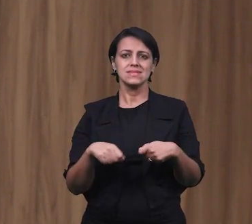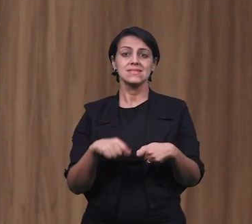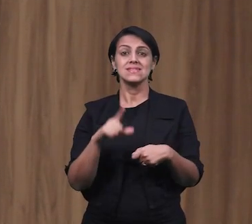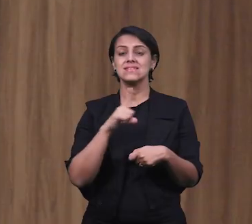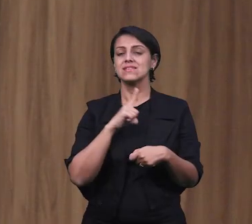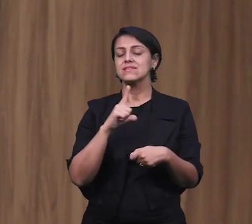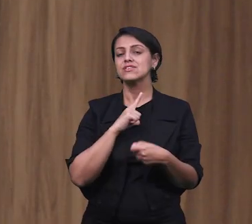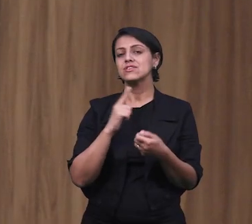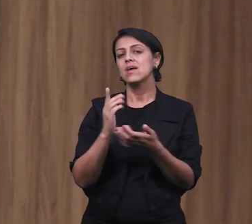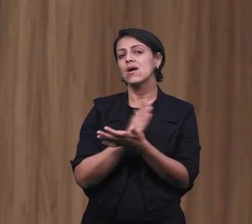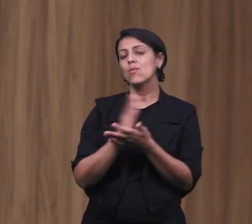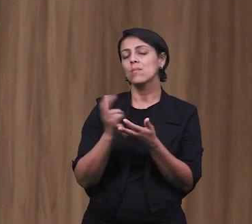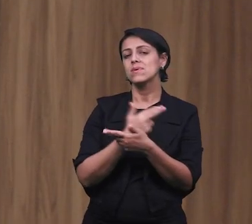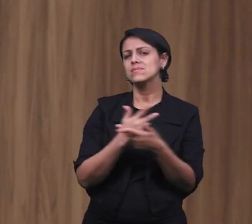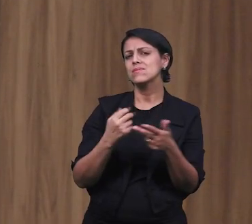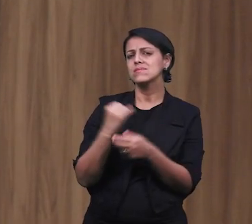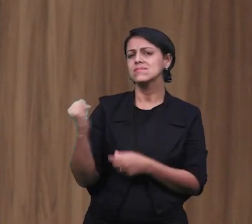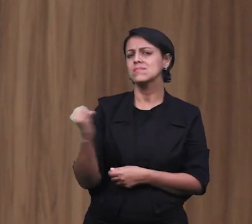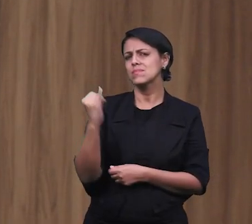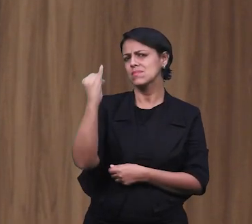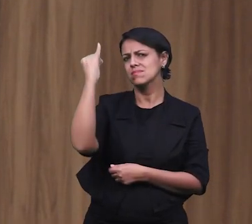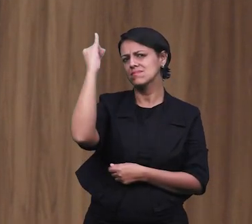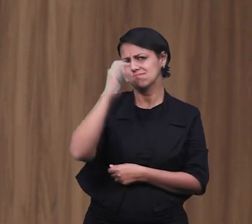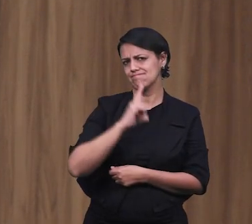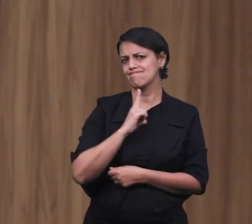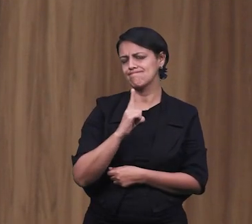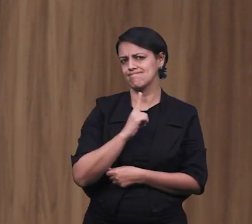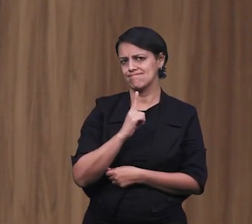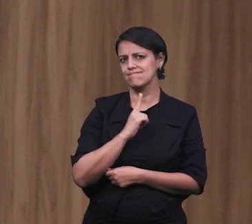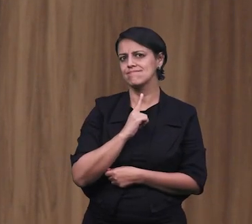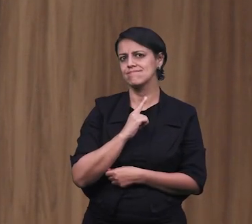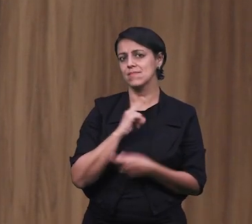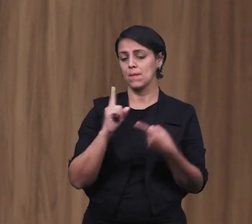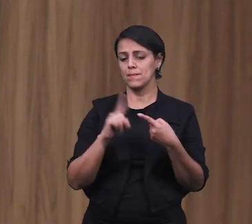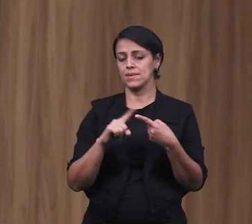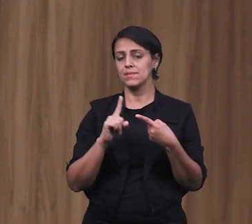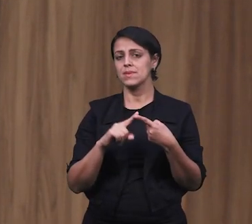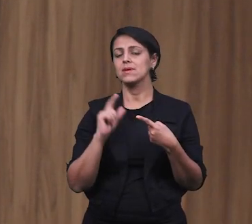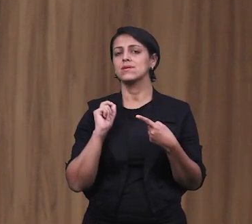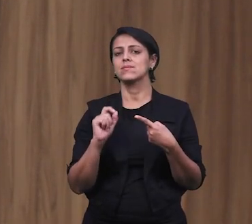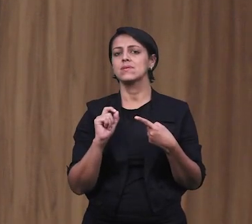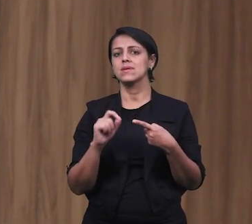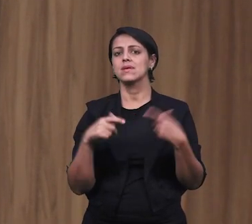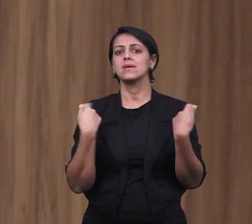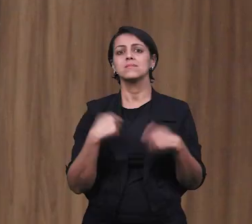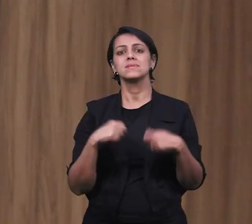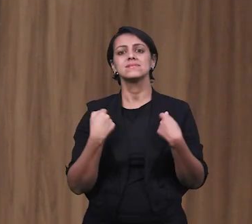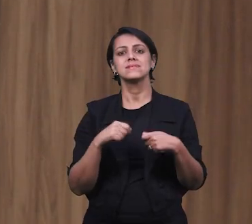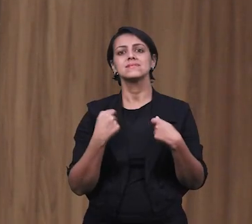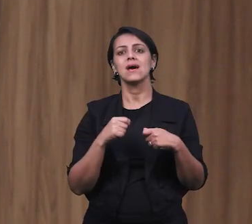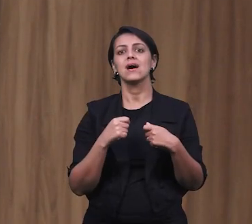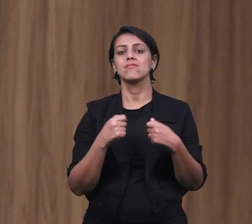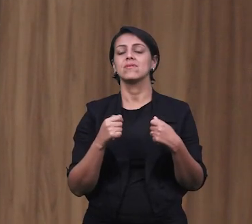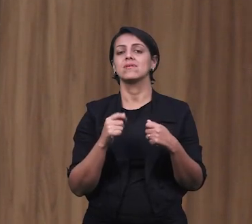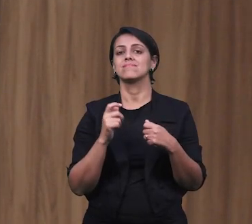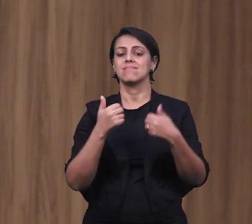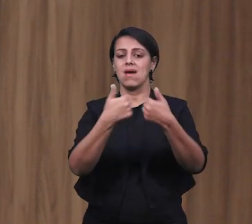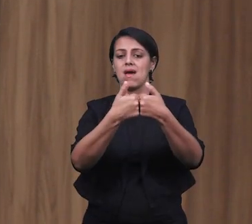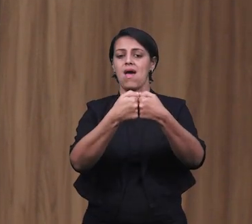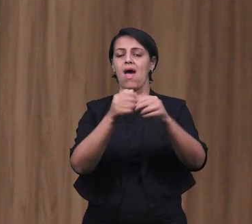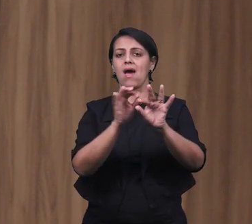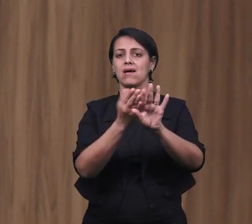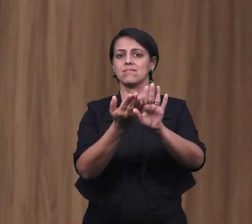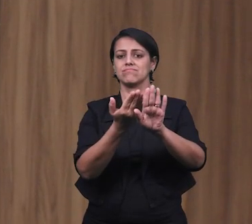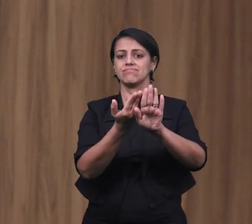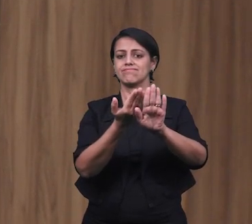que são importantes aqui, né? Primeiro, tinha que haver uma distância mesmo, para que todo